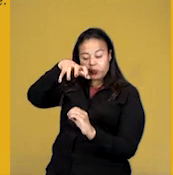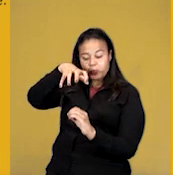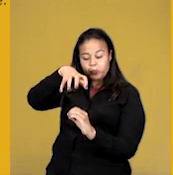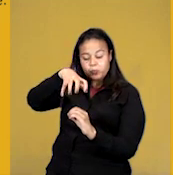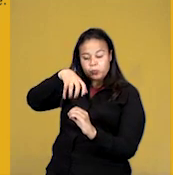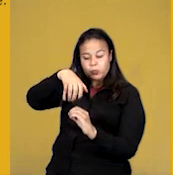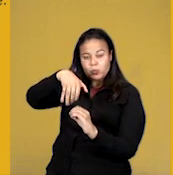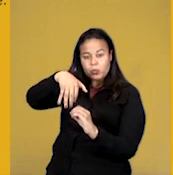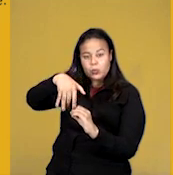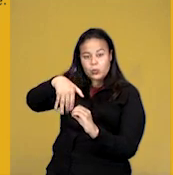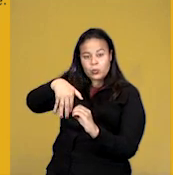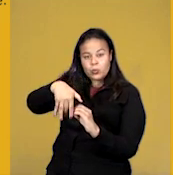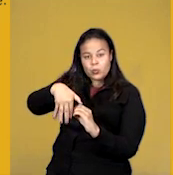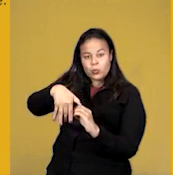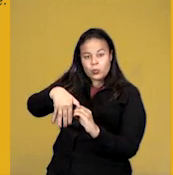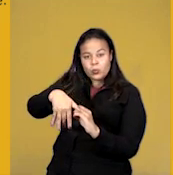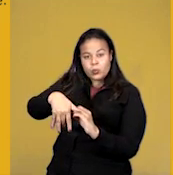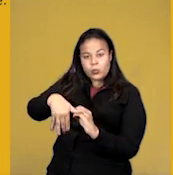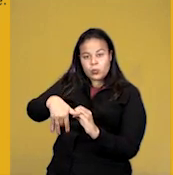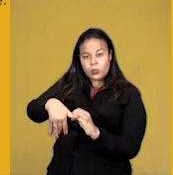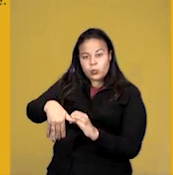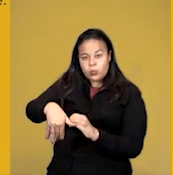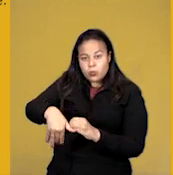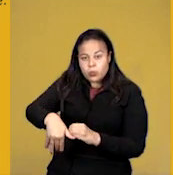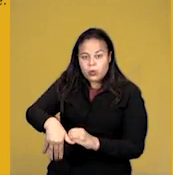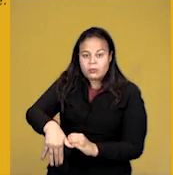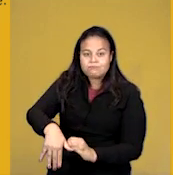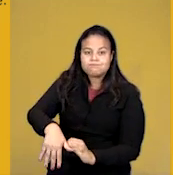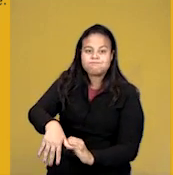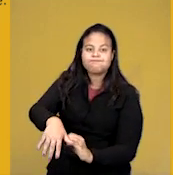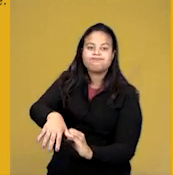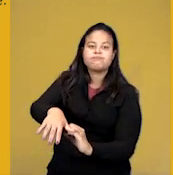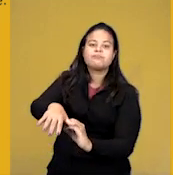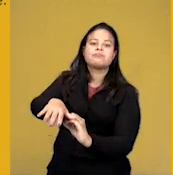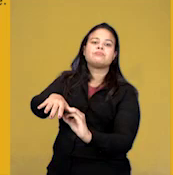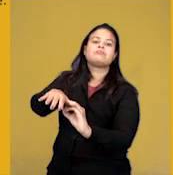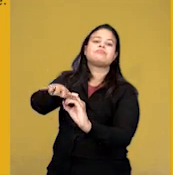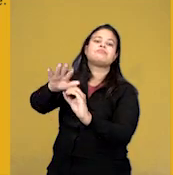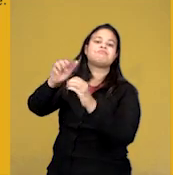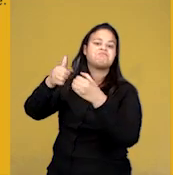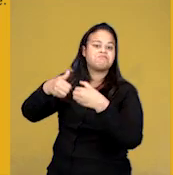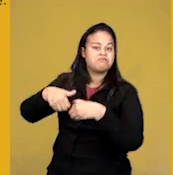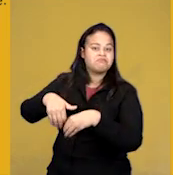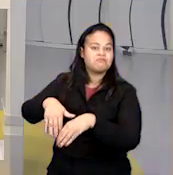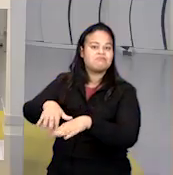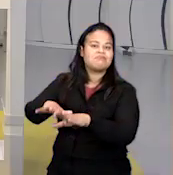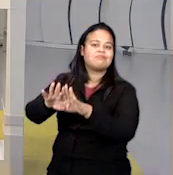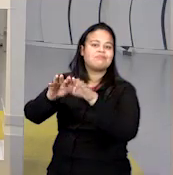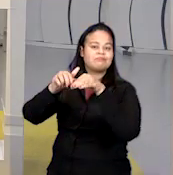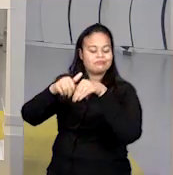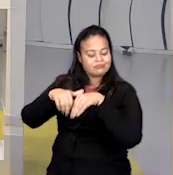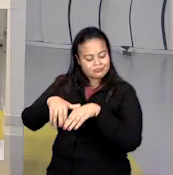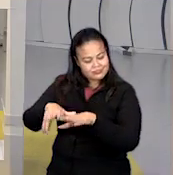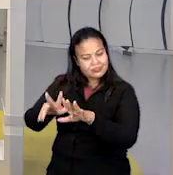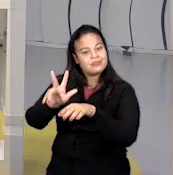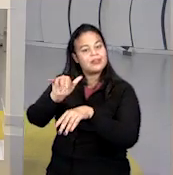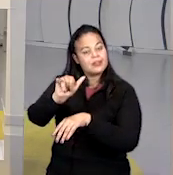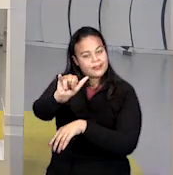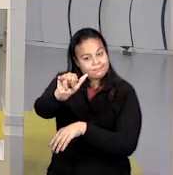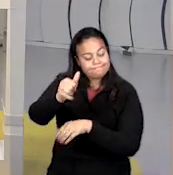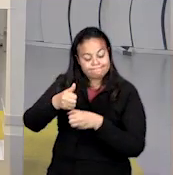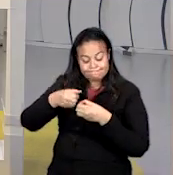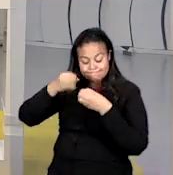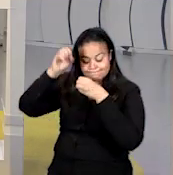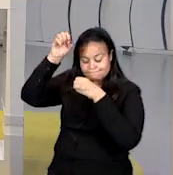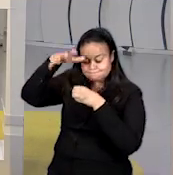solo e vai carregar todos esses nutrientes embora, né? Vai levar esses nutrientes